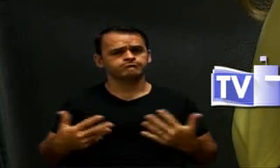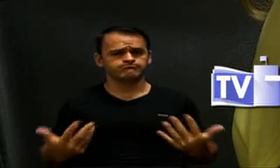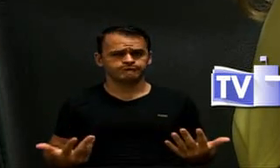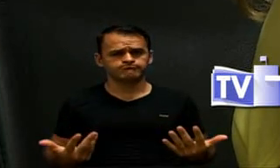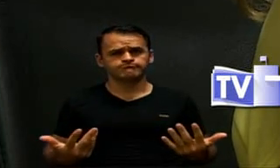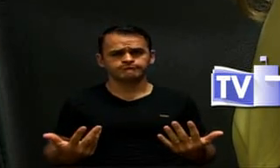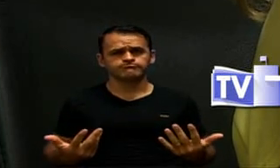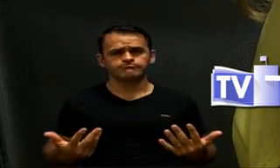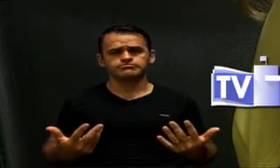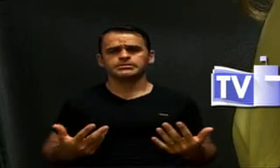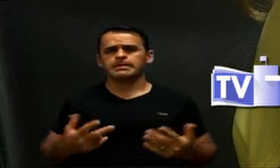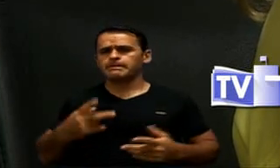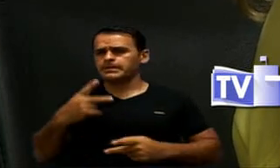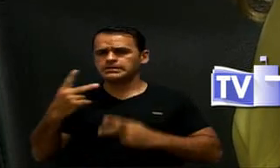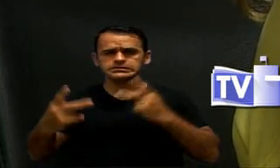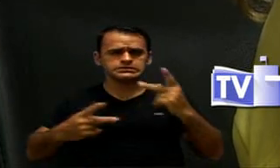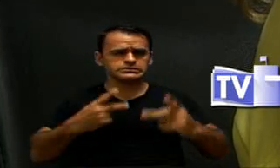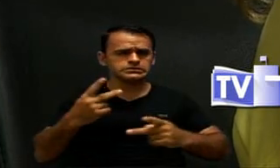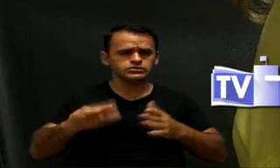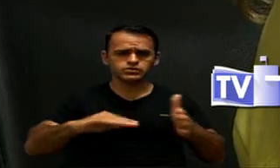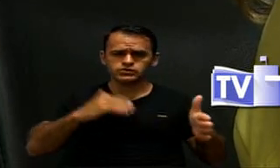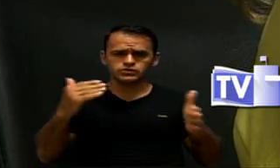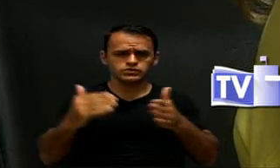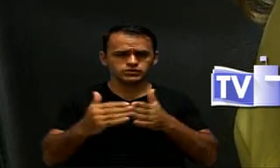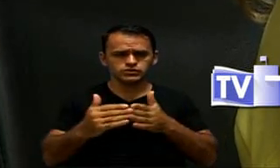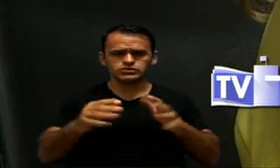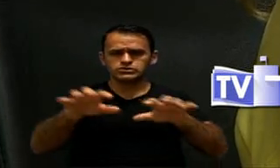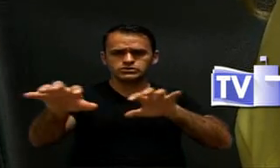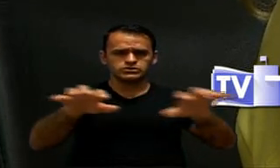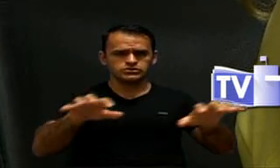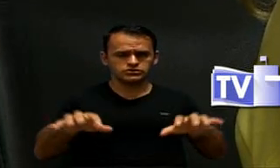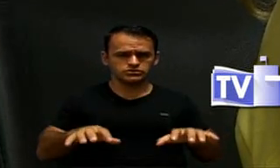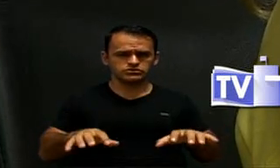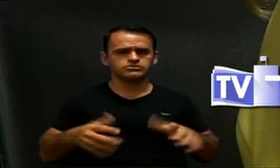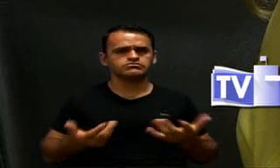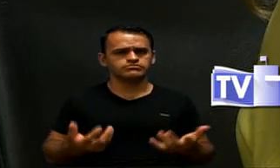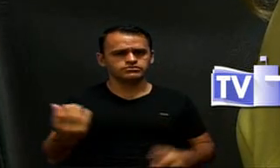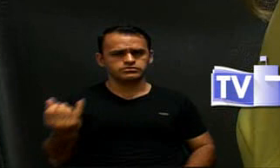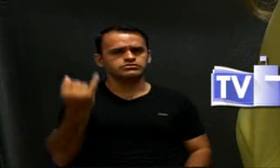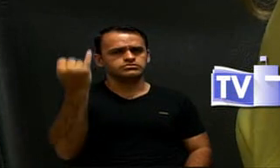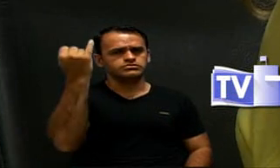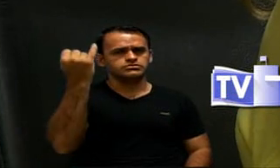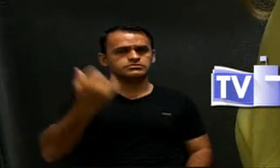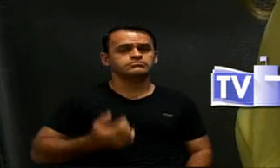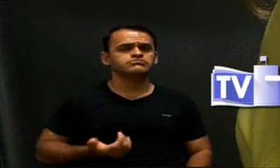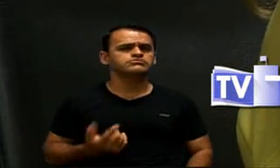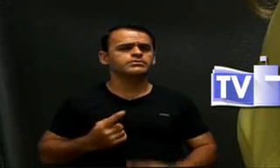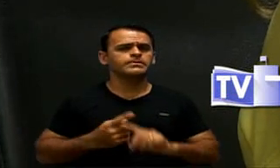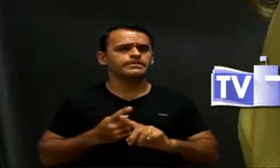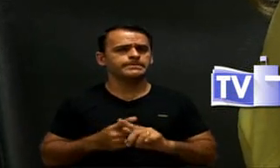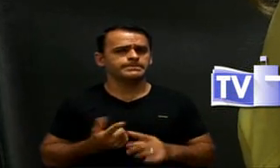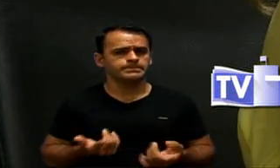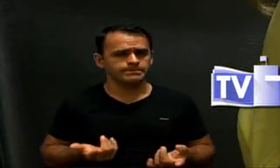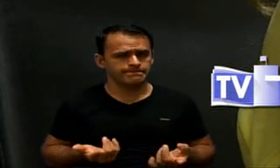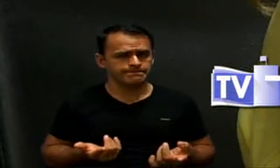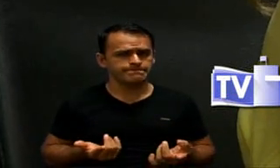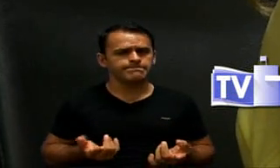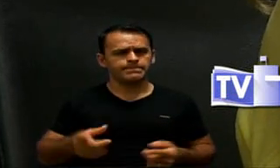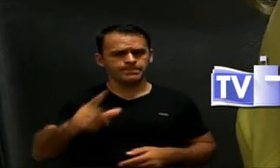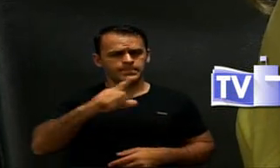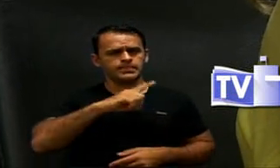realmente tudo isso que já foi falado em relação à rede é muito importante, porque nós temos todos